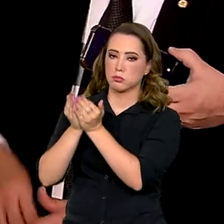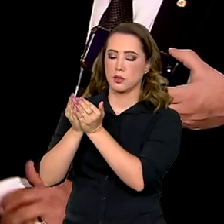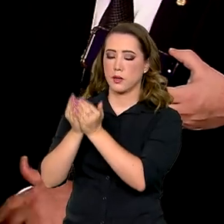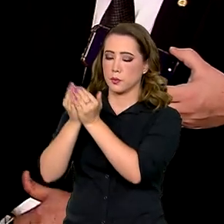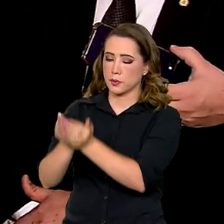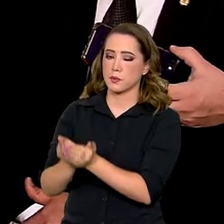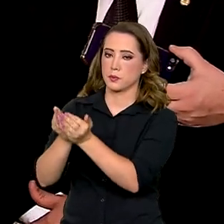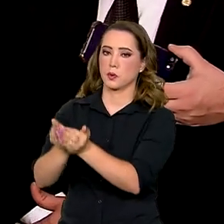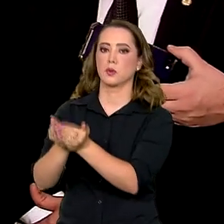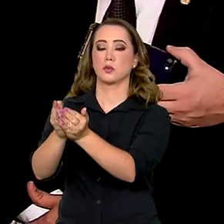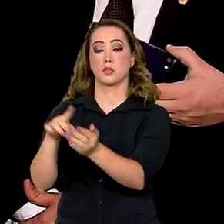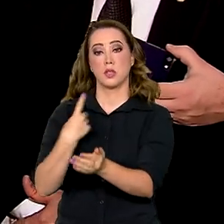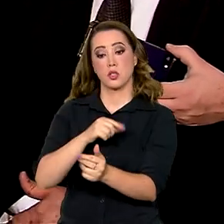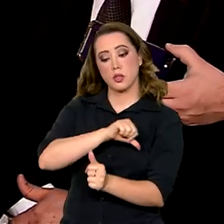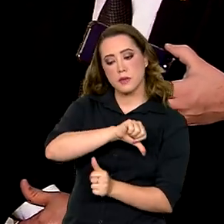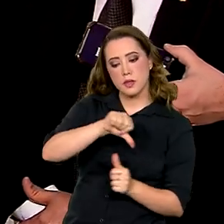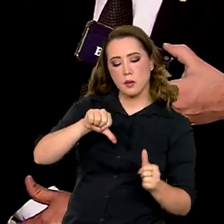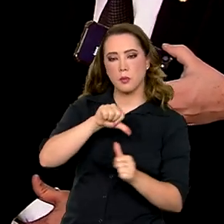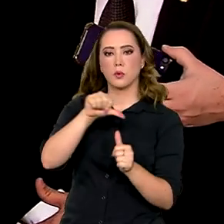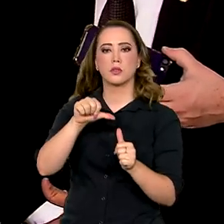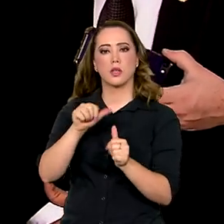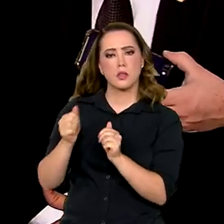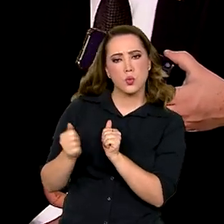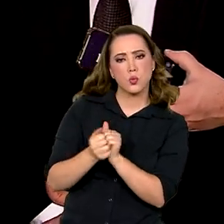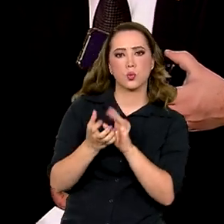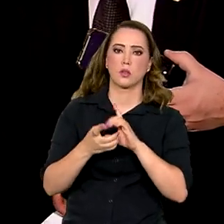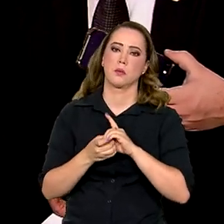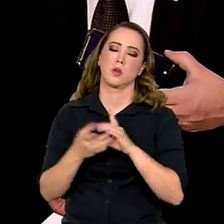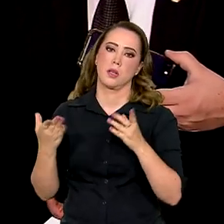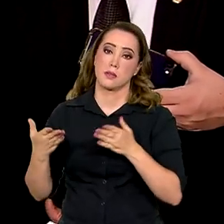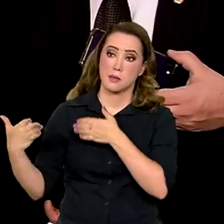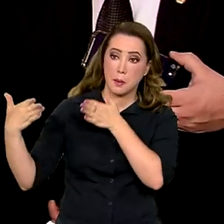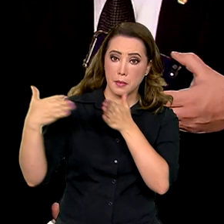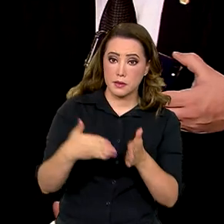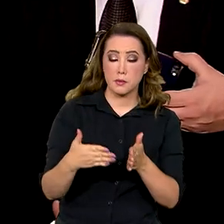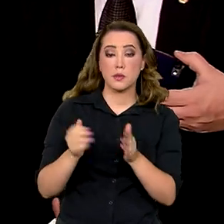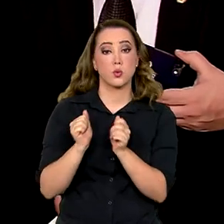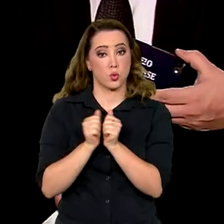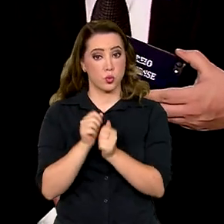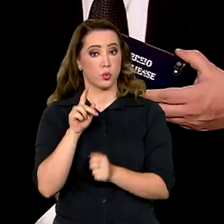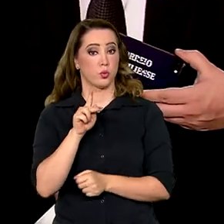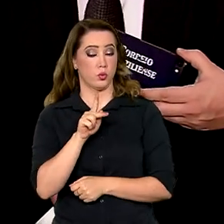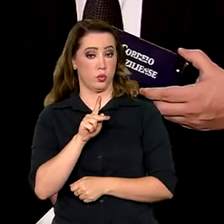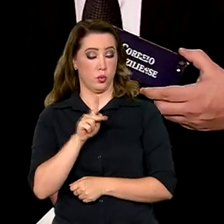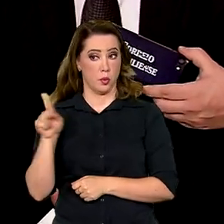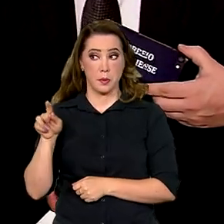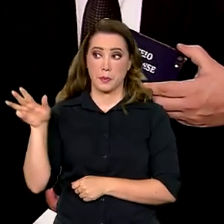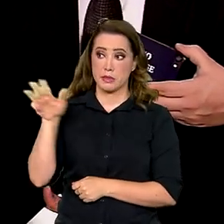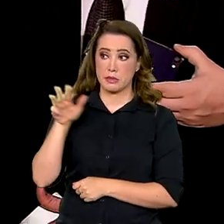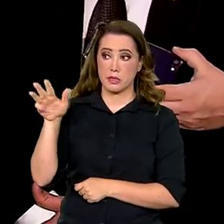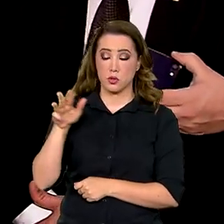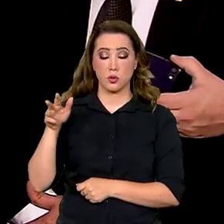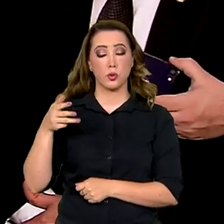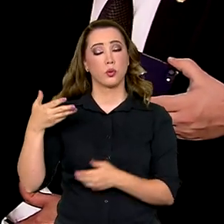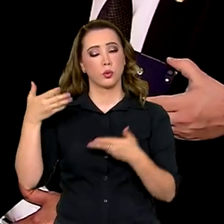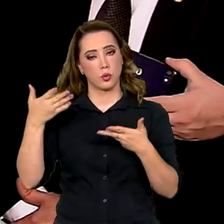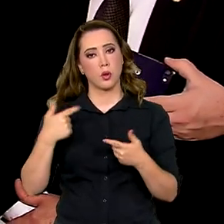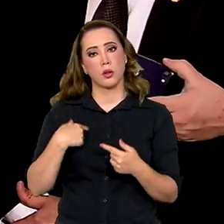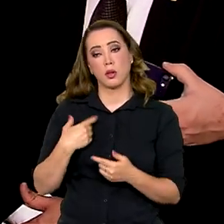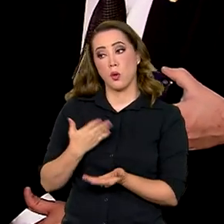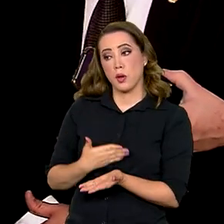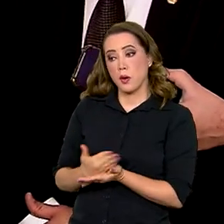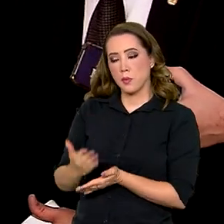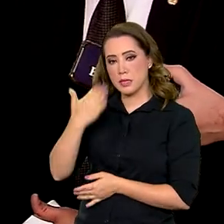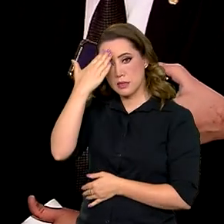democrática participativa sobre orientação do presidente Lula e minhas primeiras palavras são de